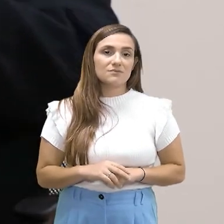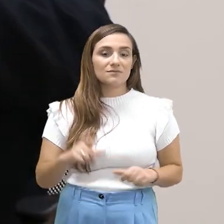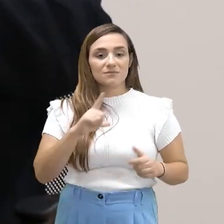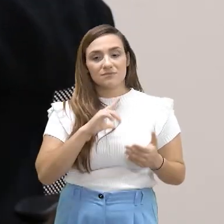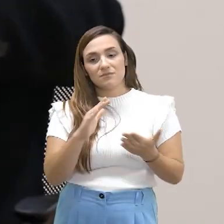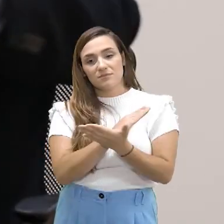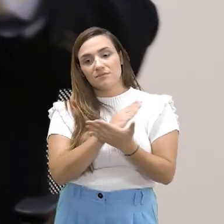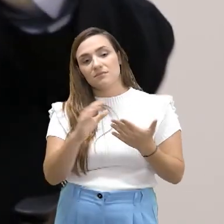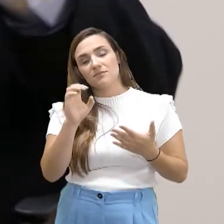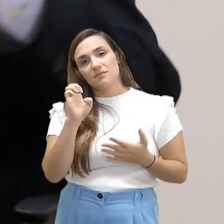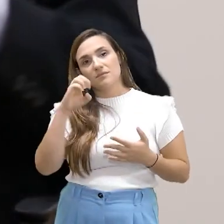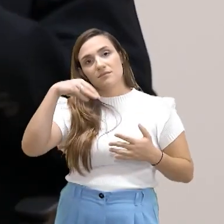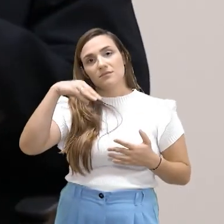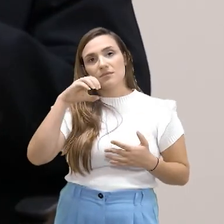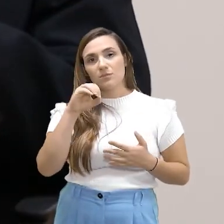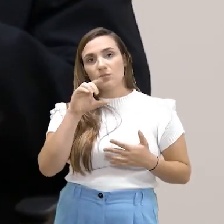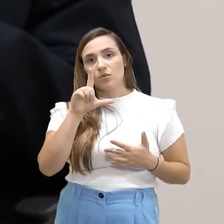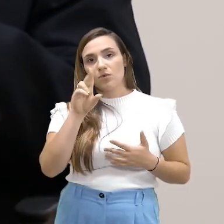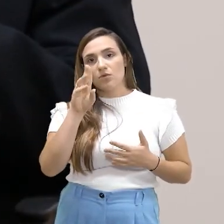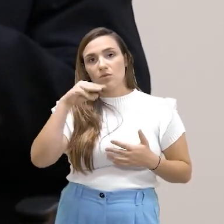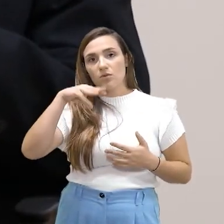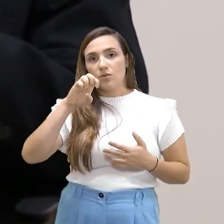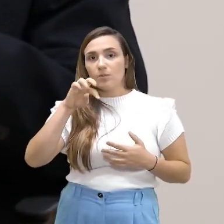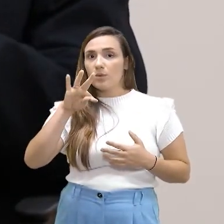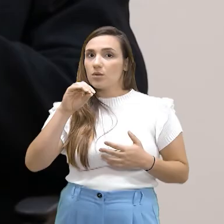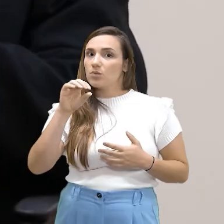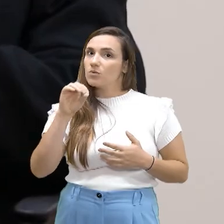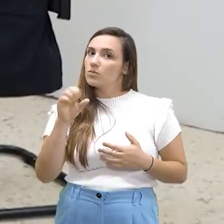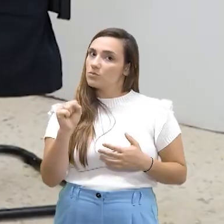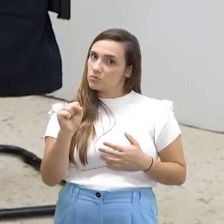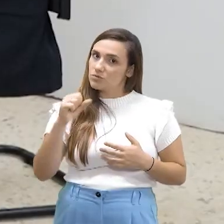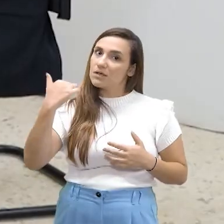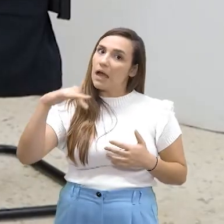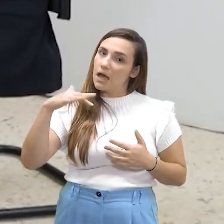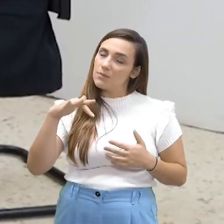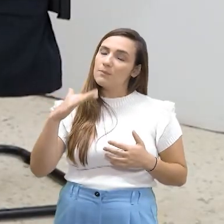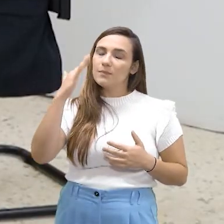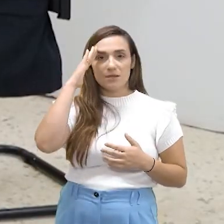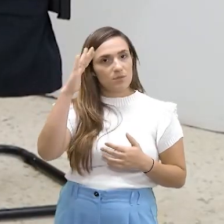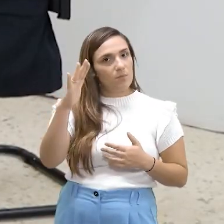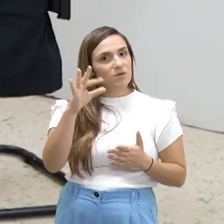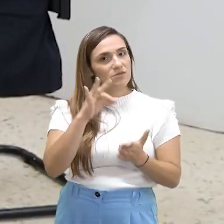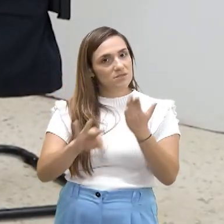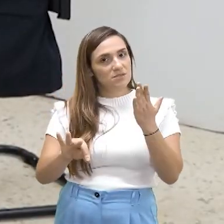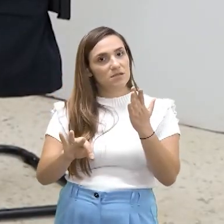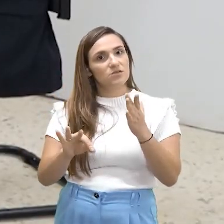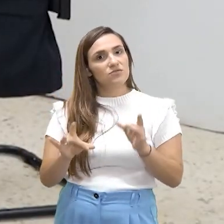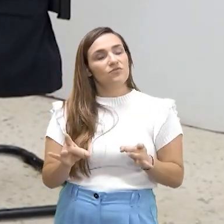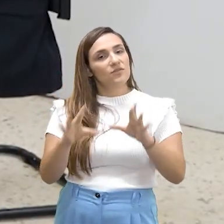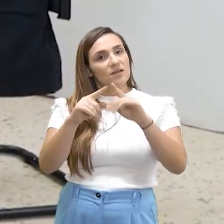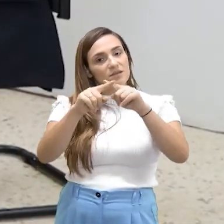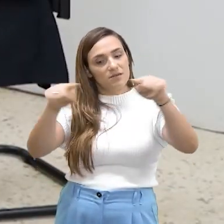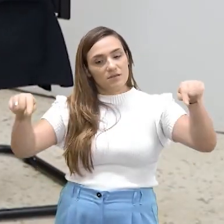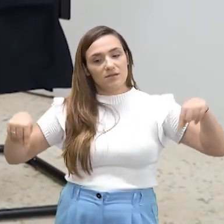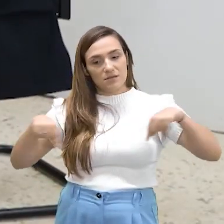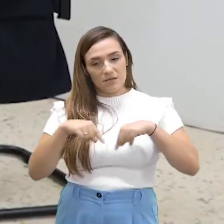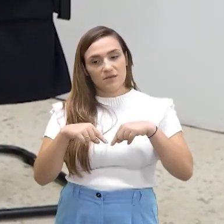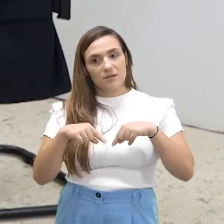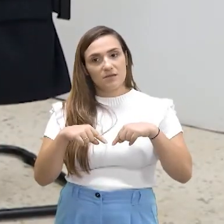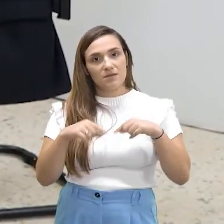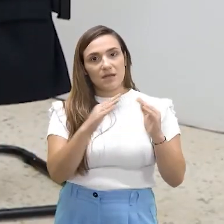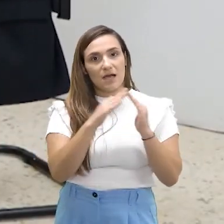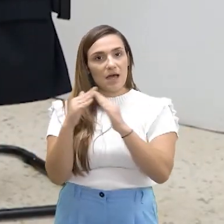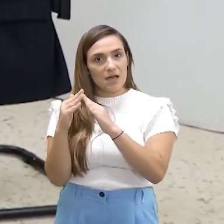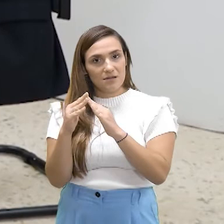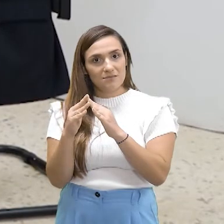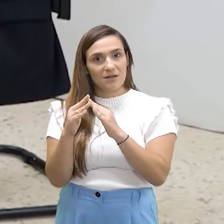ainda alguns emolumentos de altíssimo valor, principalmente em lavratura de escritura. E alguns estados